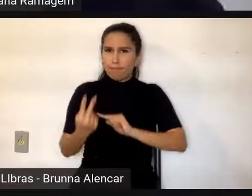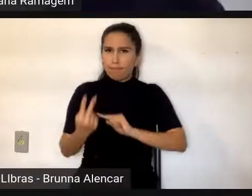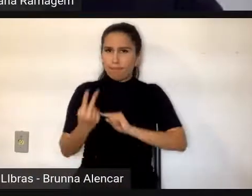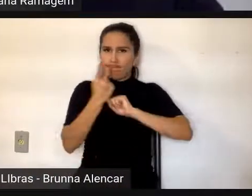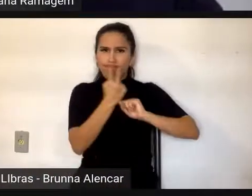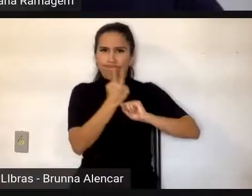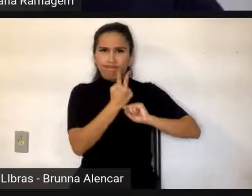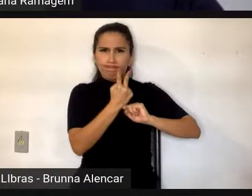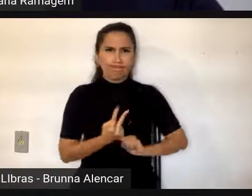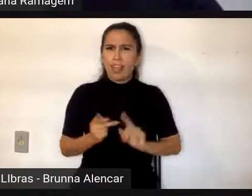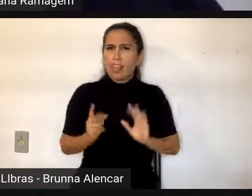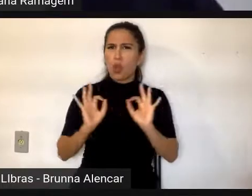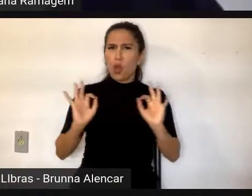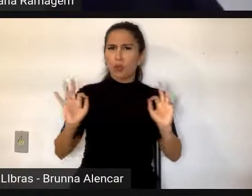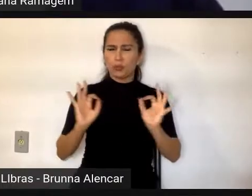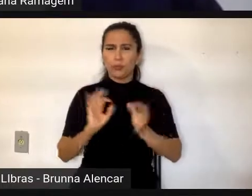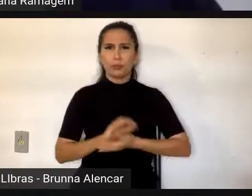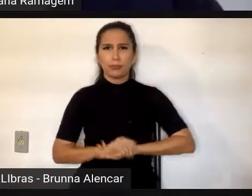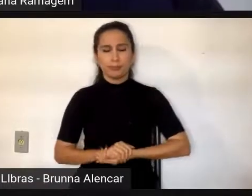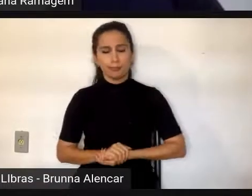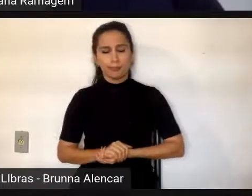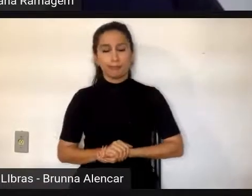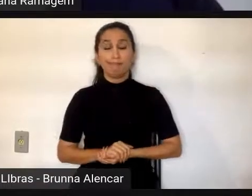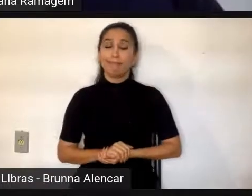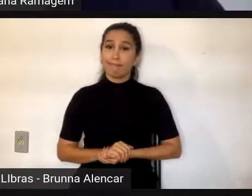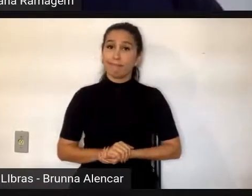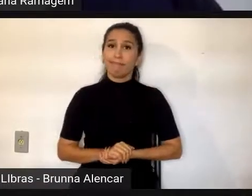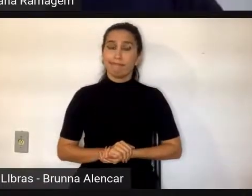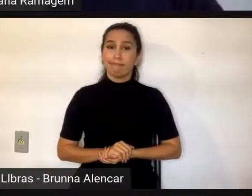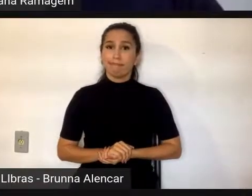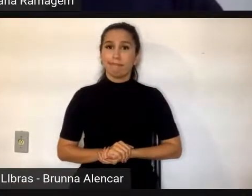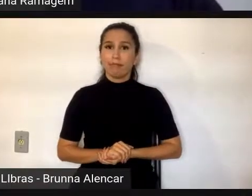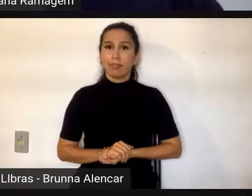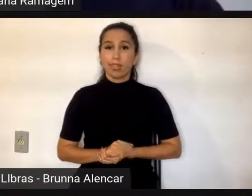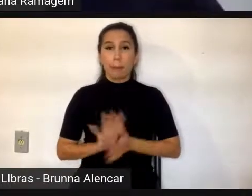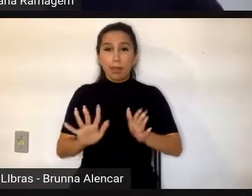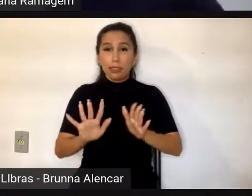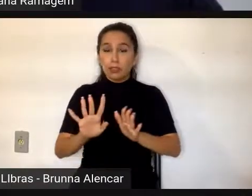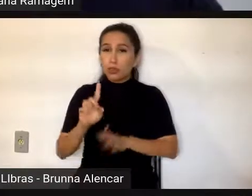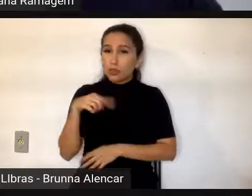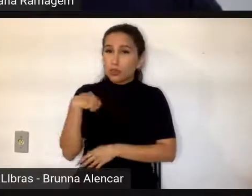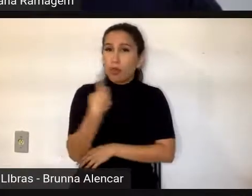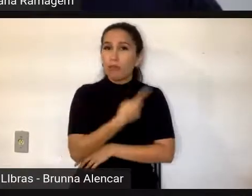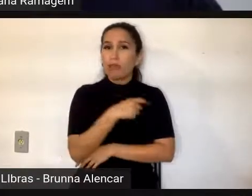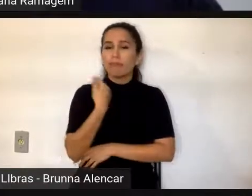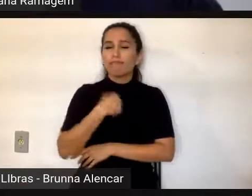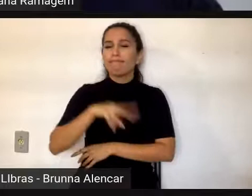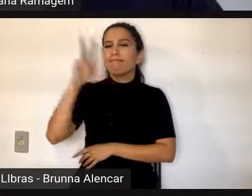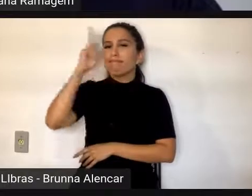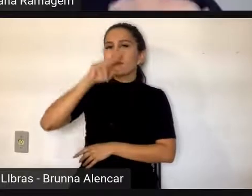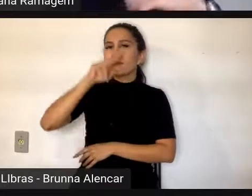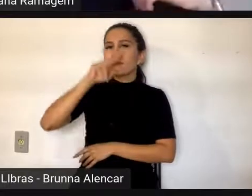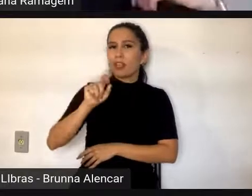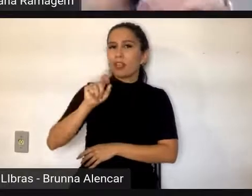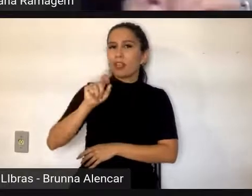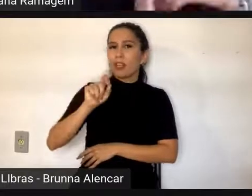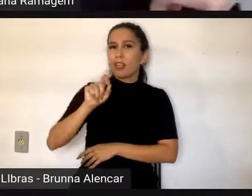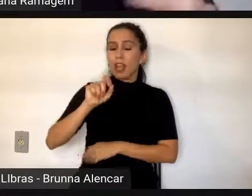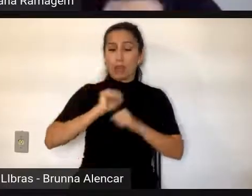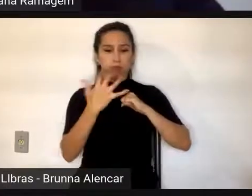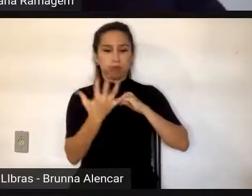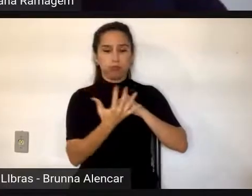né. Uma coisa que a gente precisa ter sempre em mente é que a Covid-19 ela é uma doença